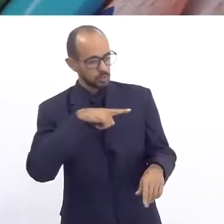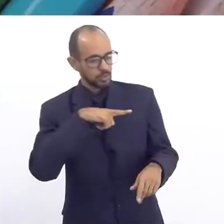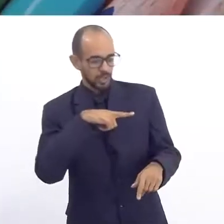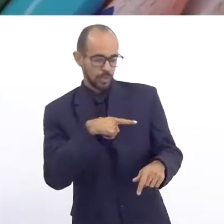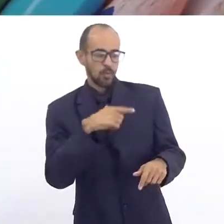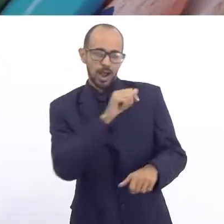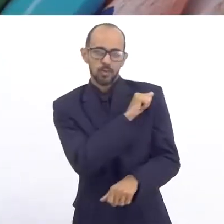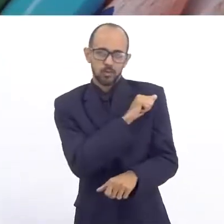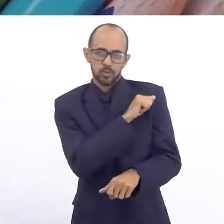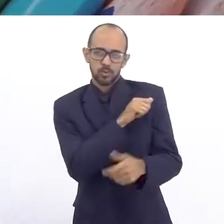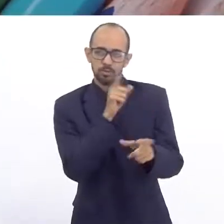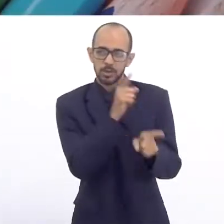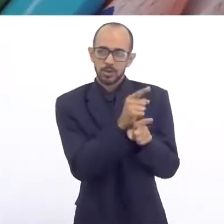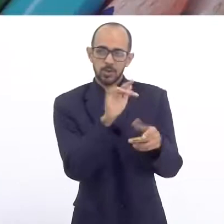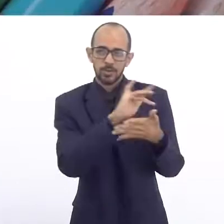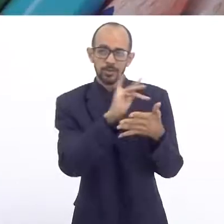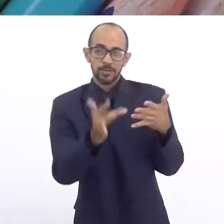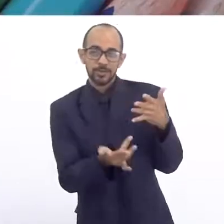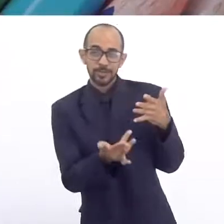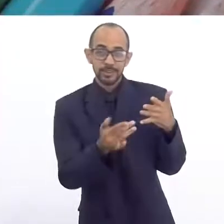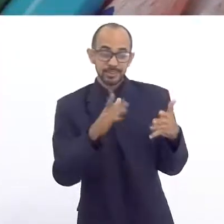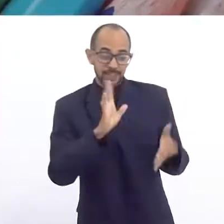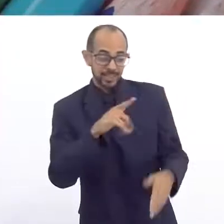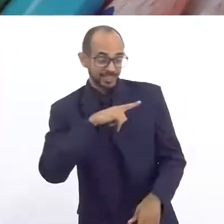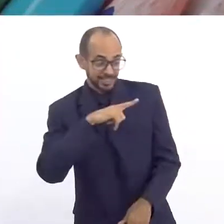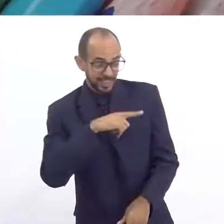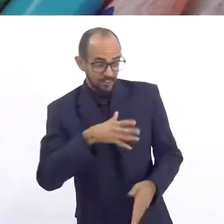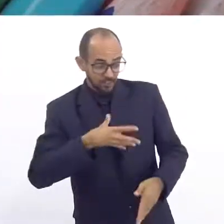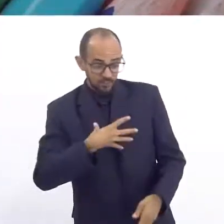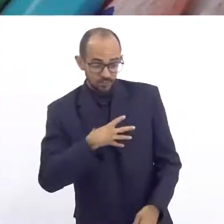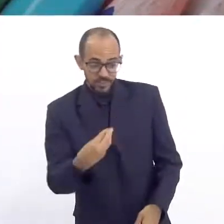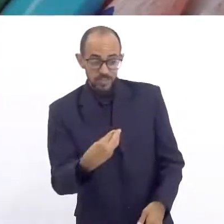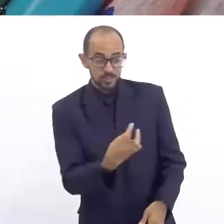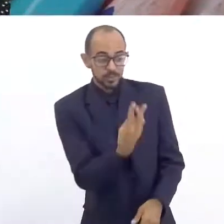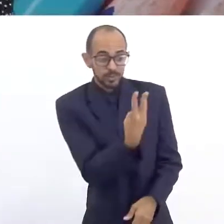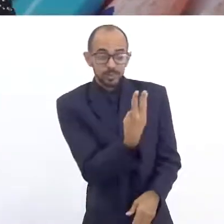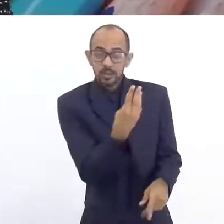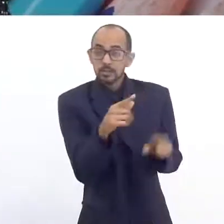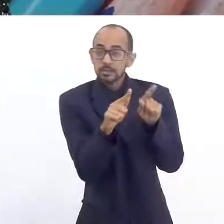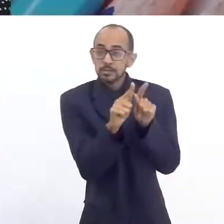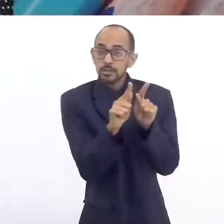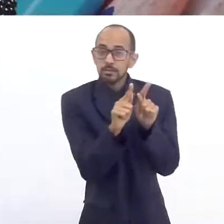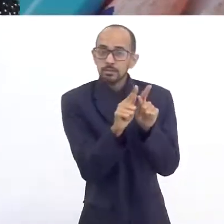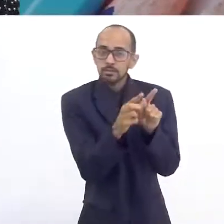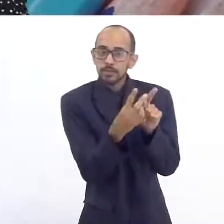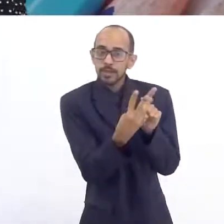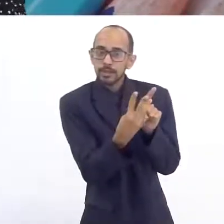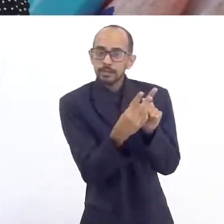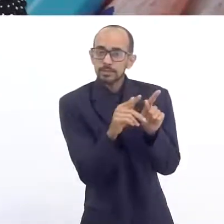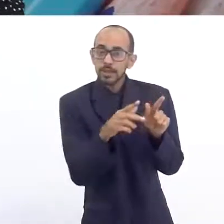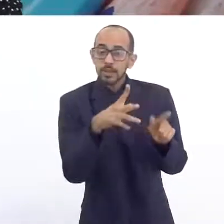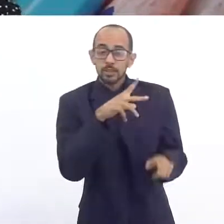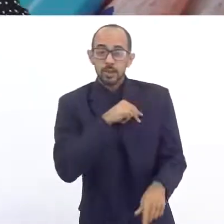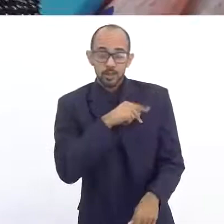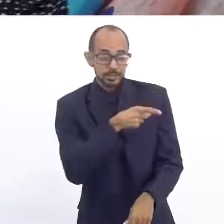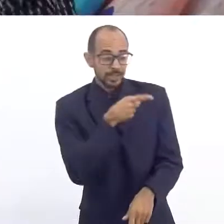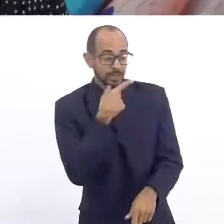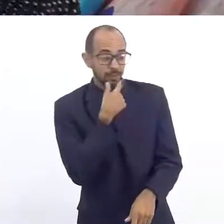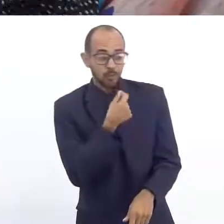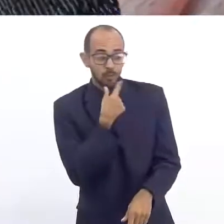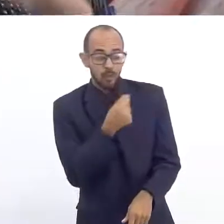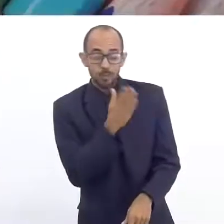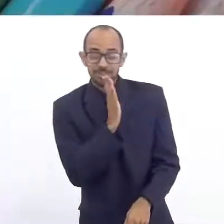me encontrou em rede social, aí já tem trigêmeos. Eu falei assim, ai meu Deus do céu, ele já tem trigêmeos, já